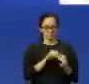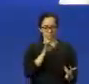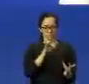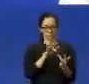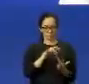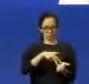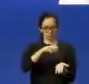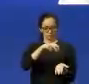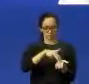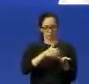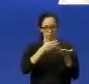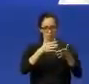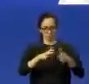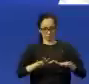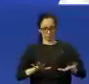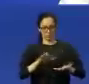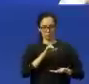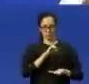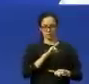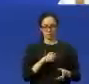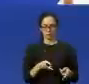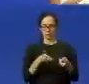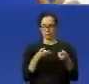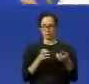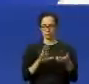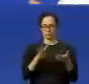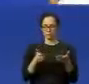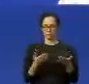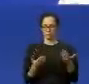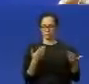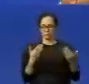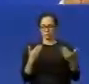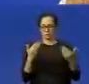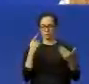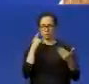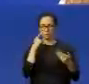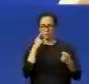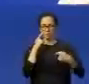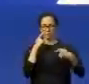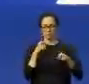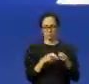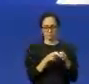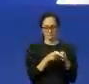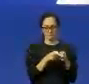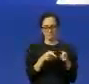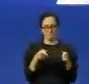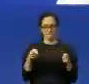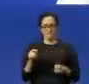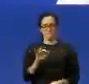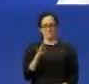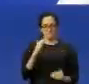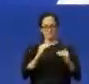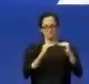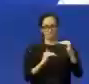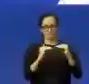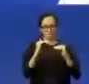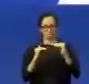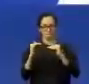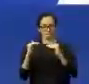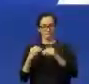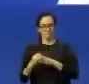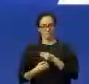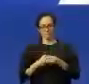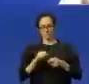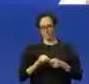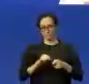elástica, a energia cinética ela tem uma dependência linear com o desnível em relação à cama elástica,